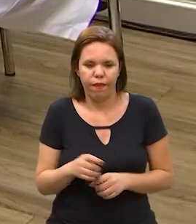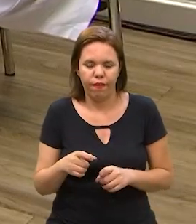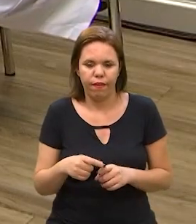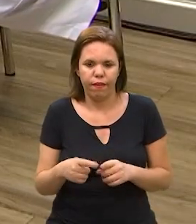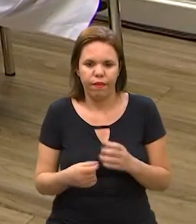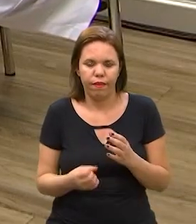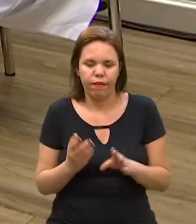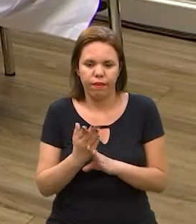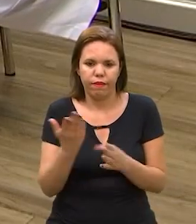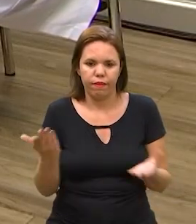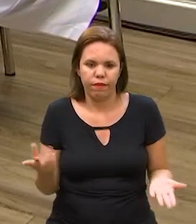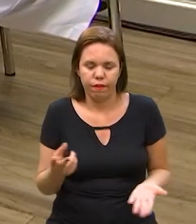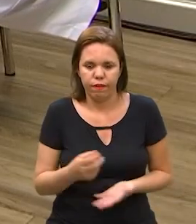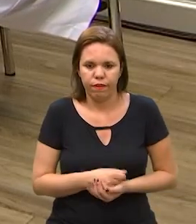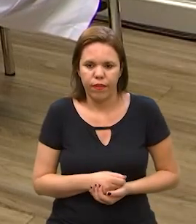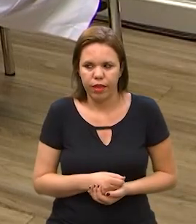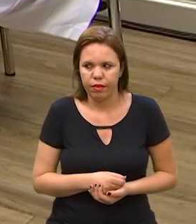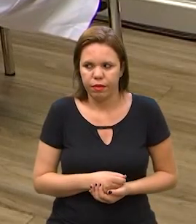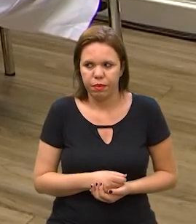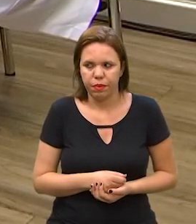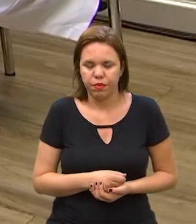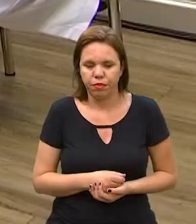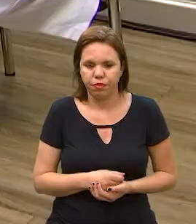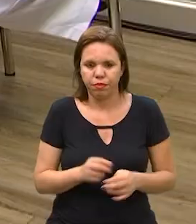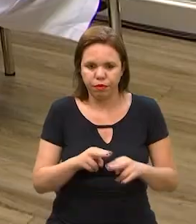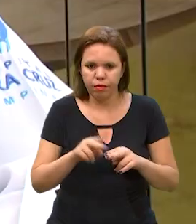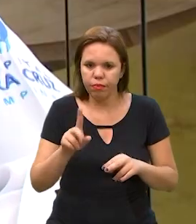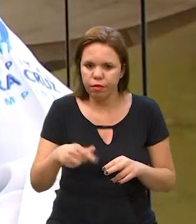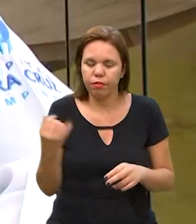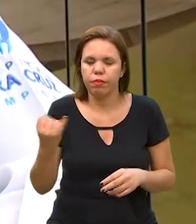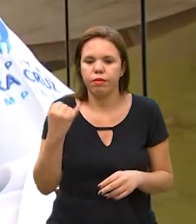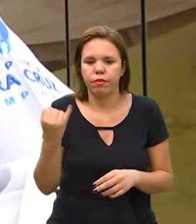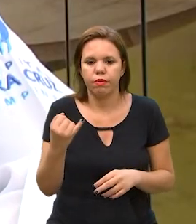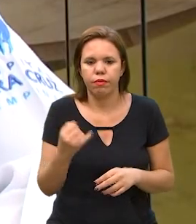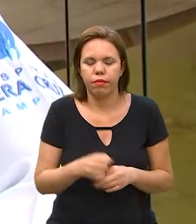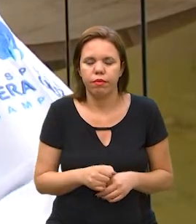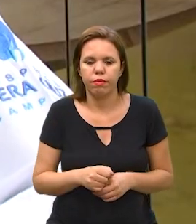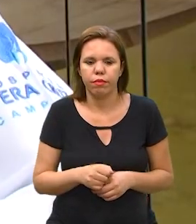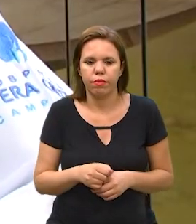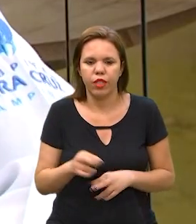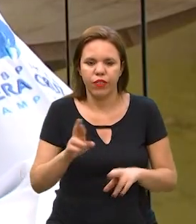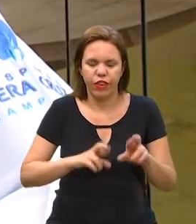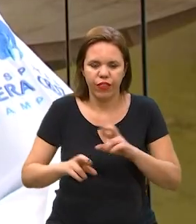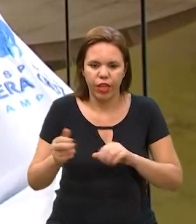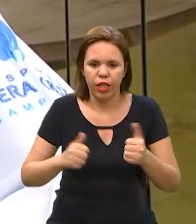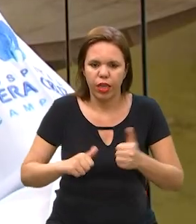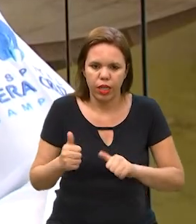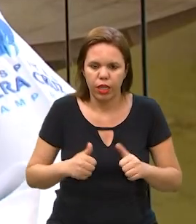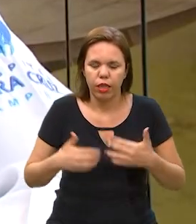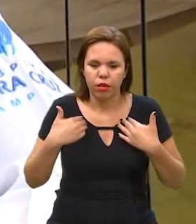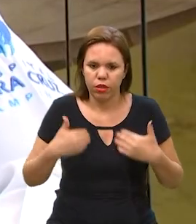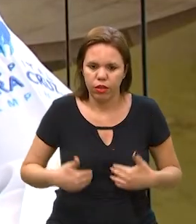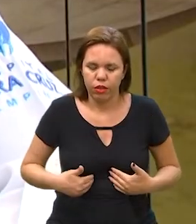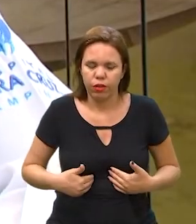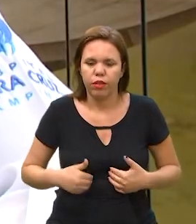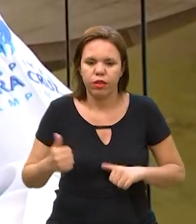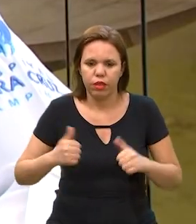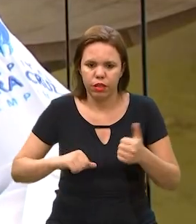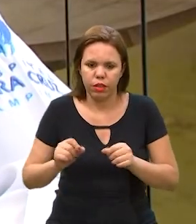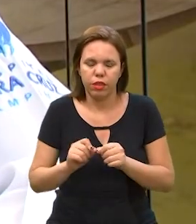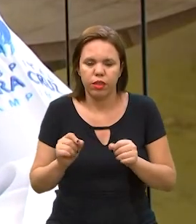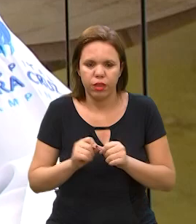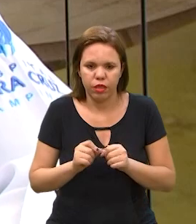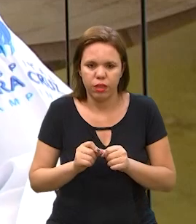na literatura com 20 anos, né? Então, por isso que é importante uma anamnese adequada, um exame físico adequado, para a